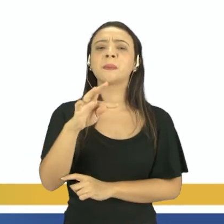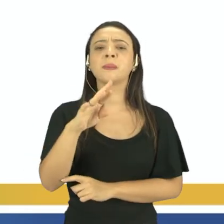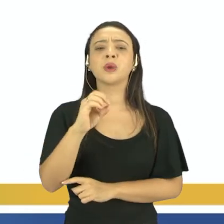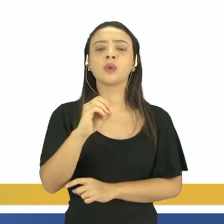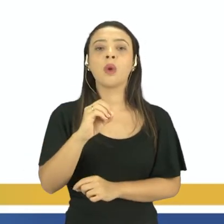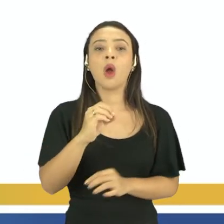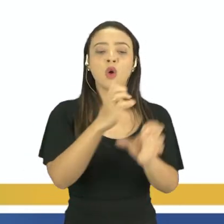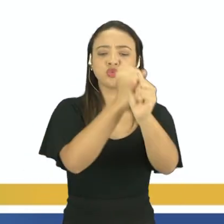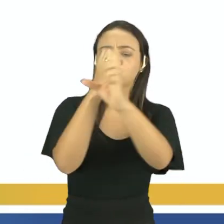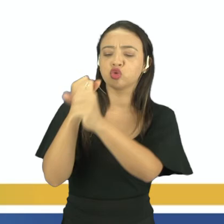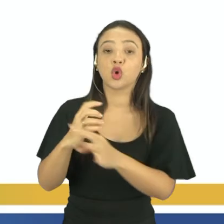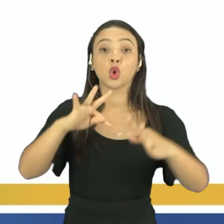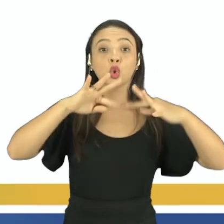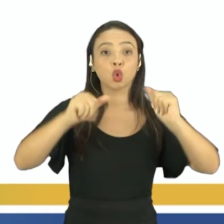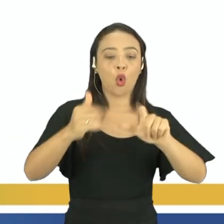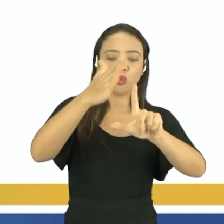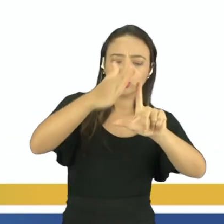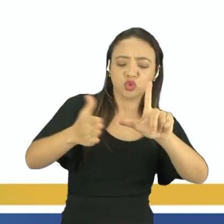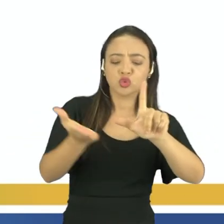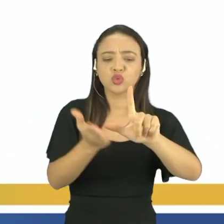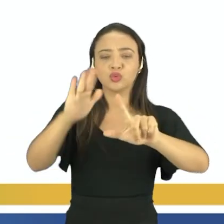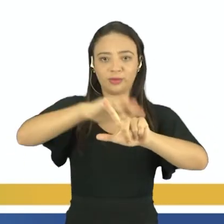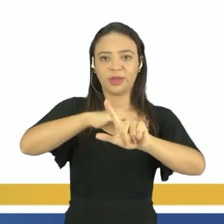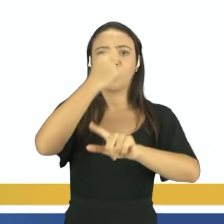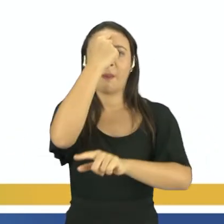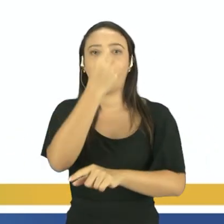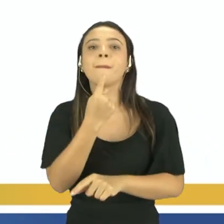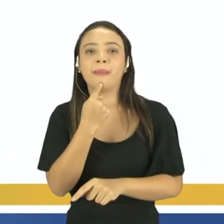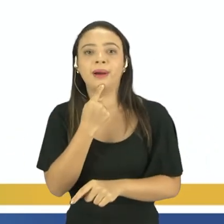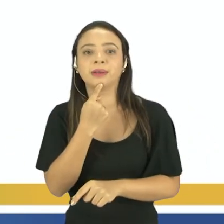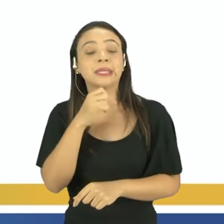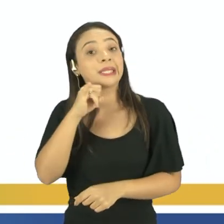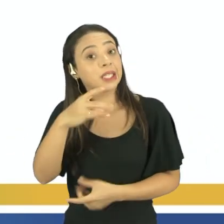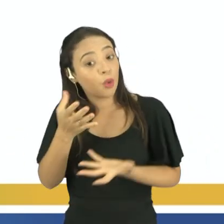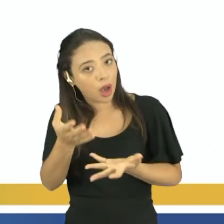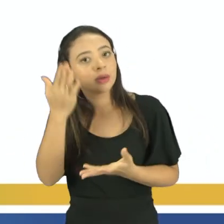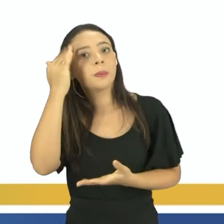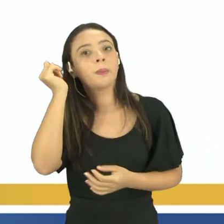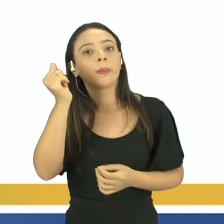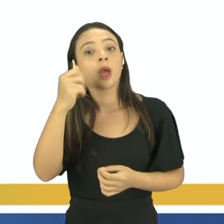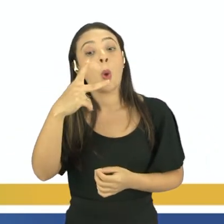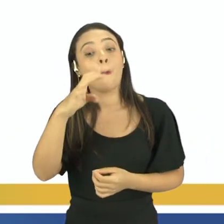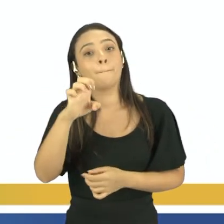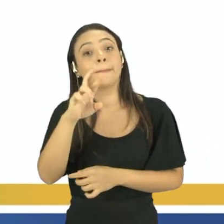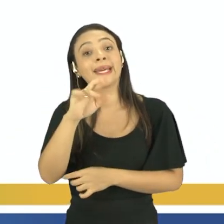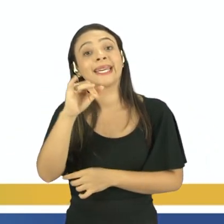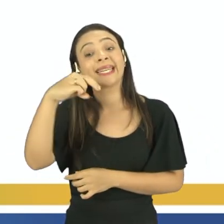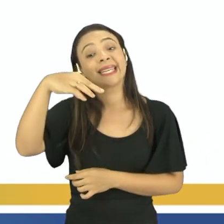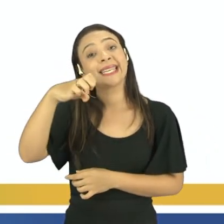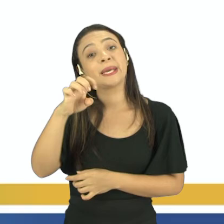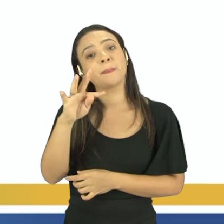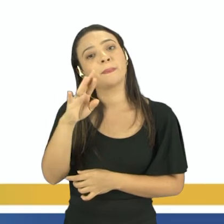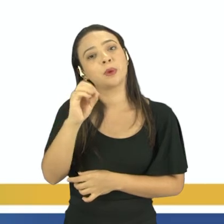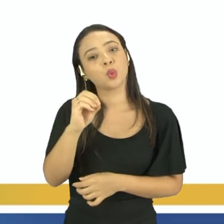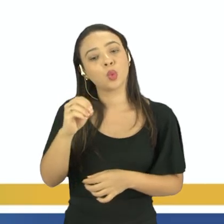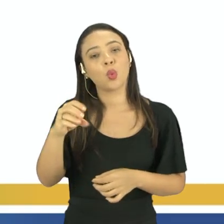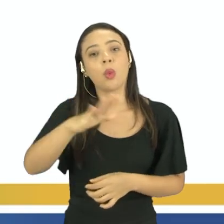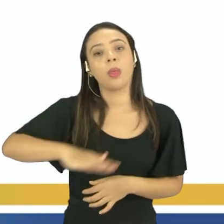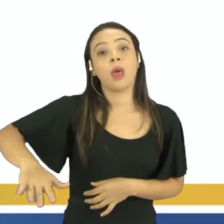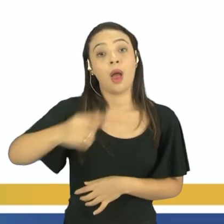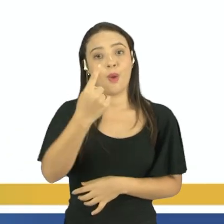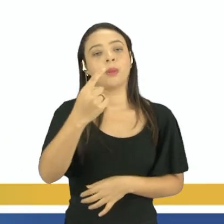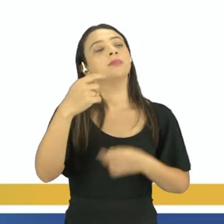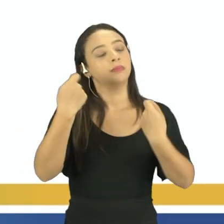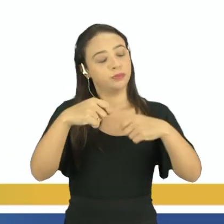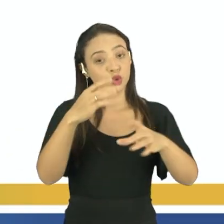de uma figura. Muito bem, então se a gente quer o perímetro do lote 1, a gente vai querer o somatório de todos os lados